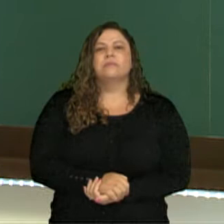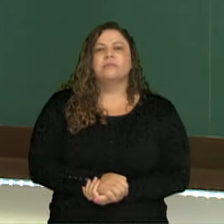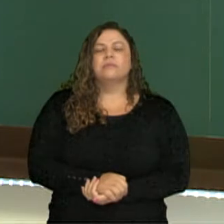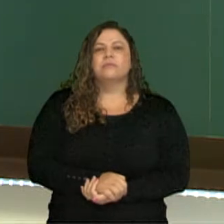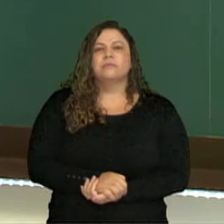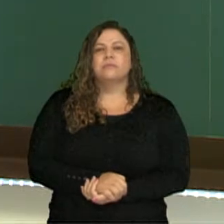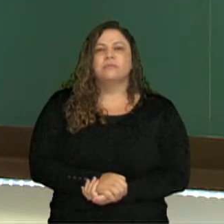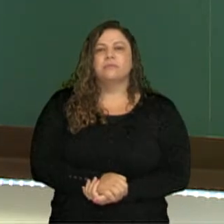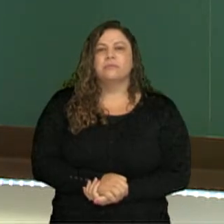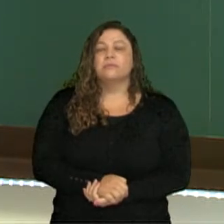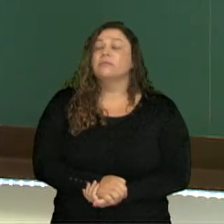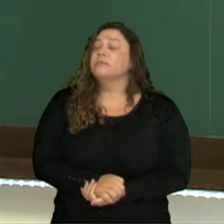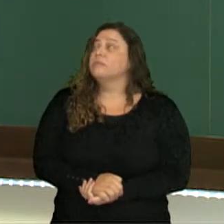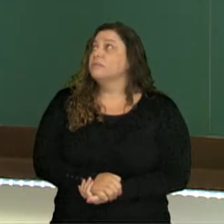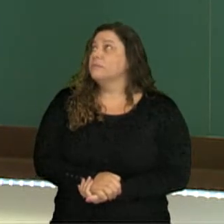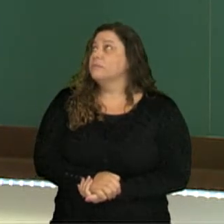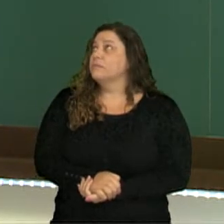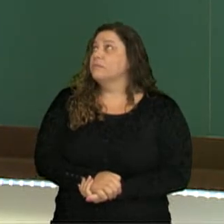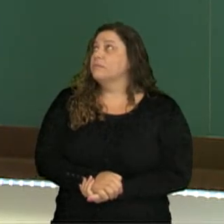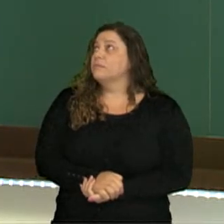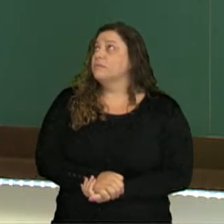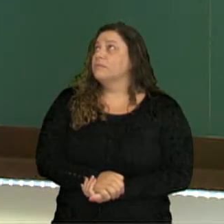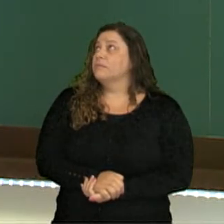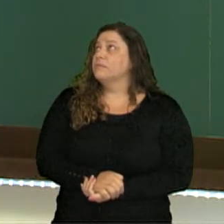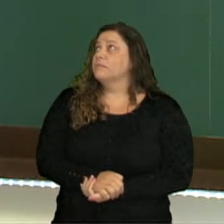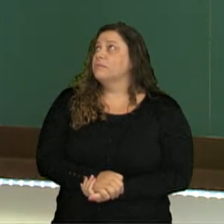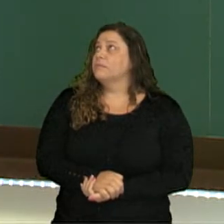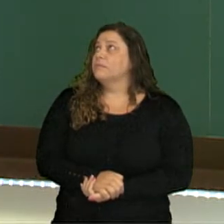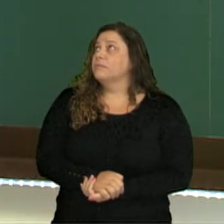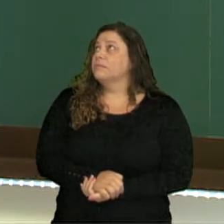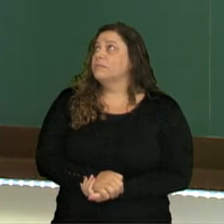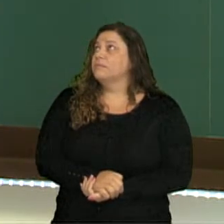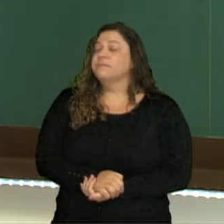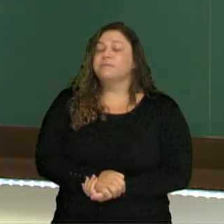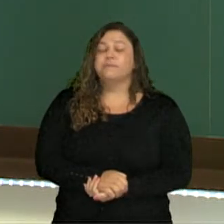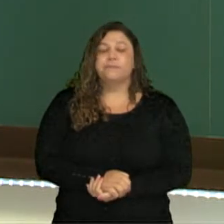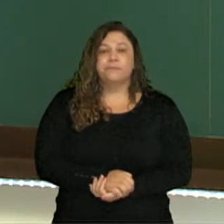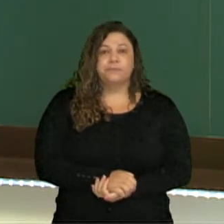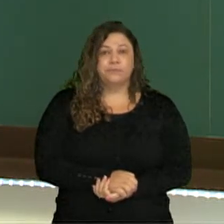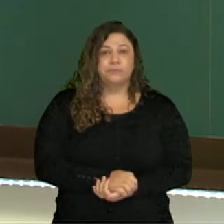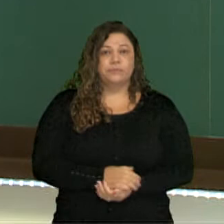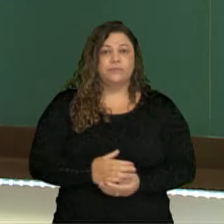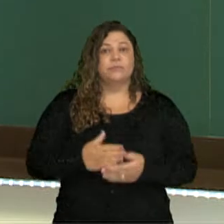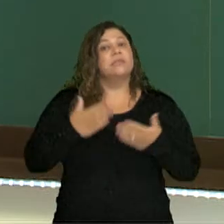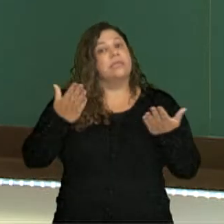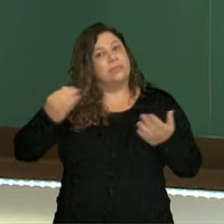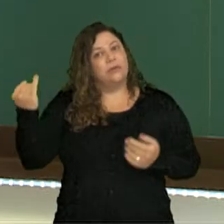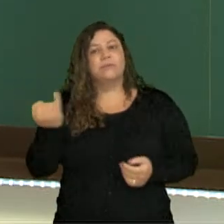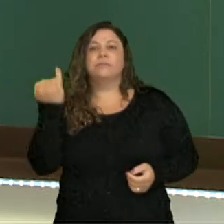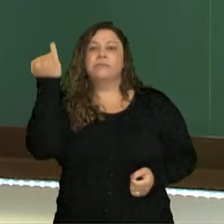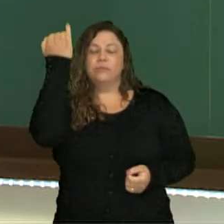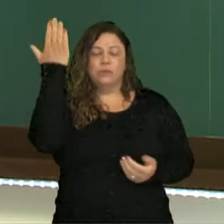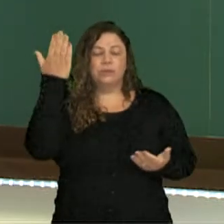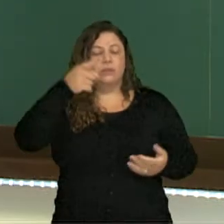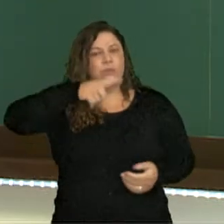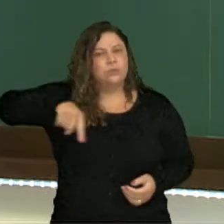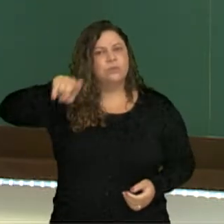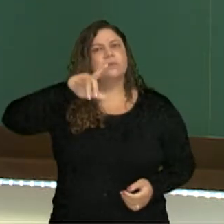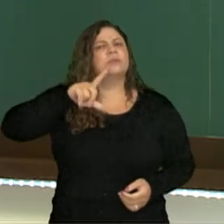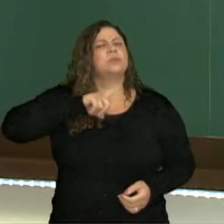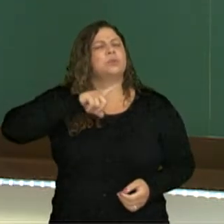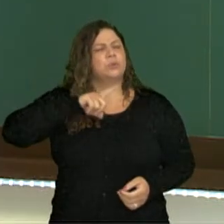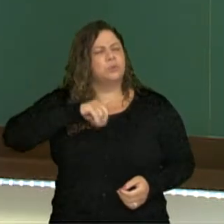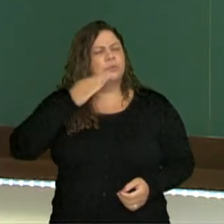é basada em el modo subjuntivo. Então, seria bem importante que você já tivesse